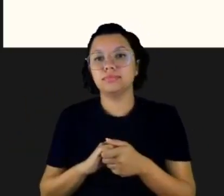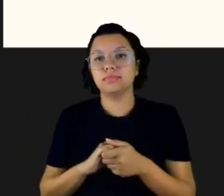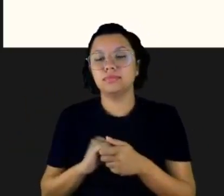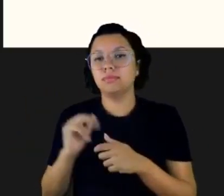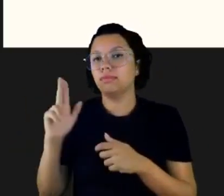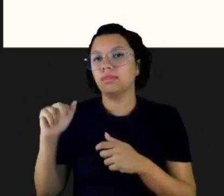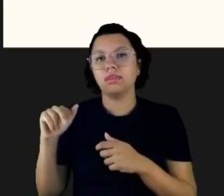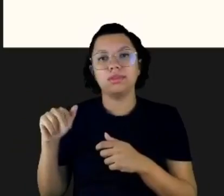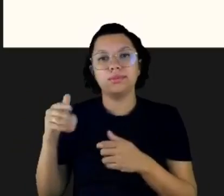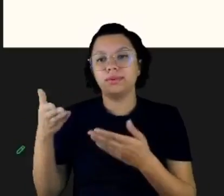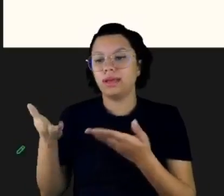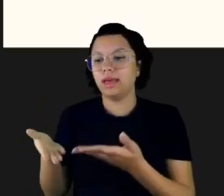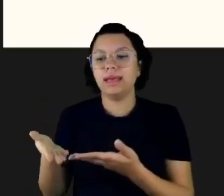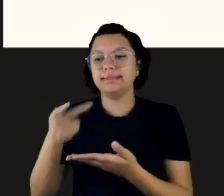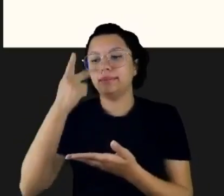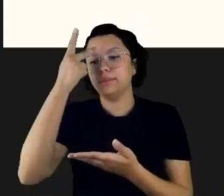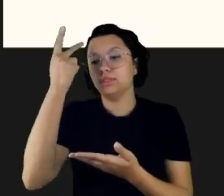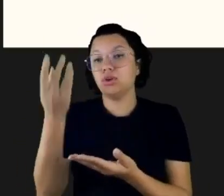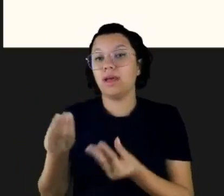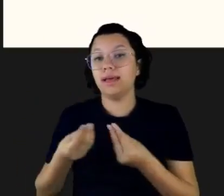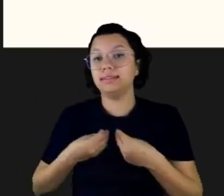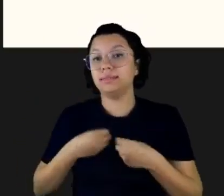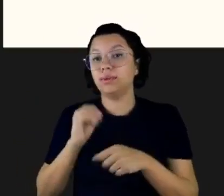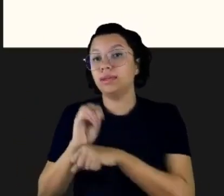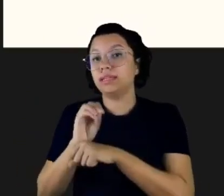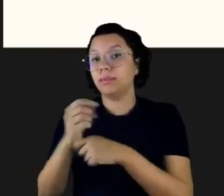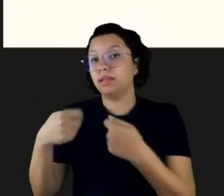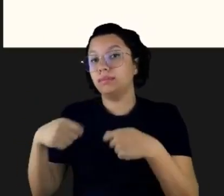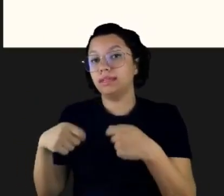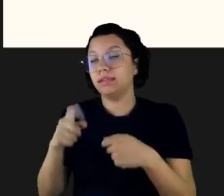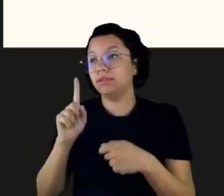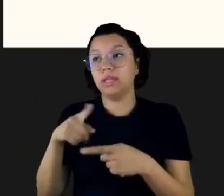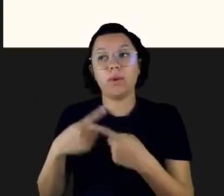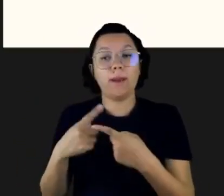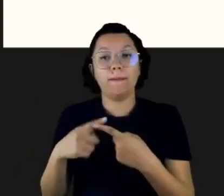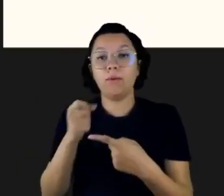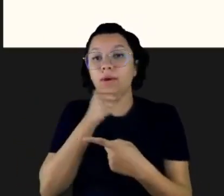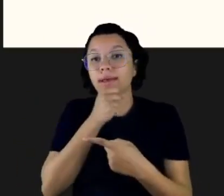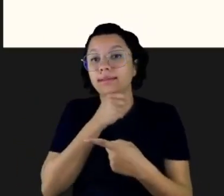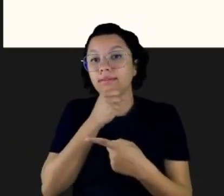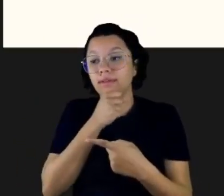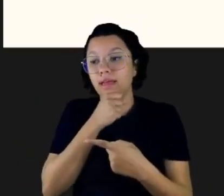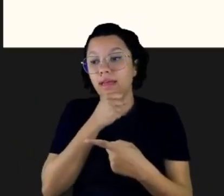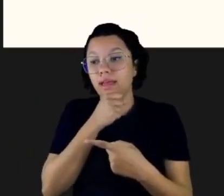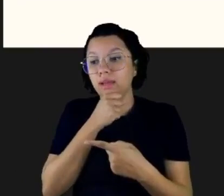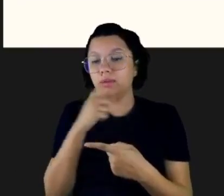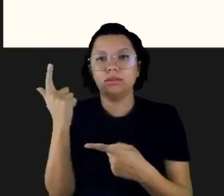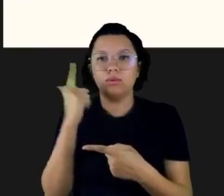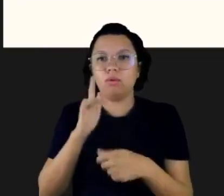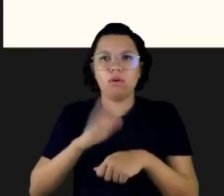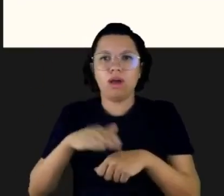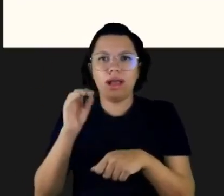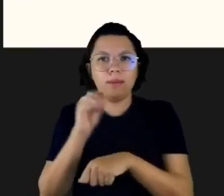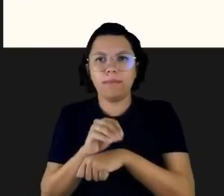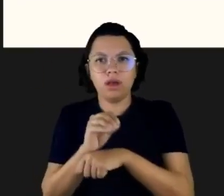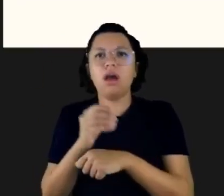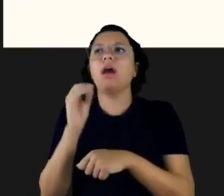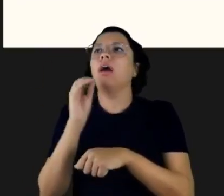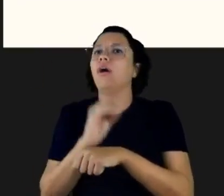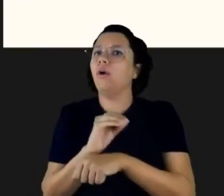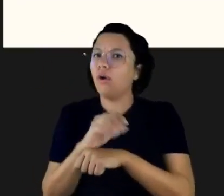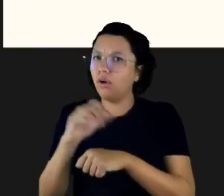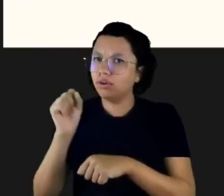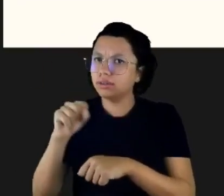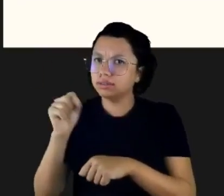pessoa recebeu o tratamento que precisava. E não é porque está velho que não está mais tempo de tratar. Claro que dá. Né? Então, é necessário